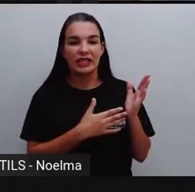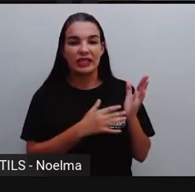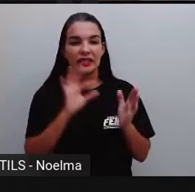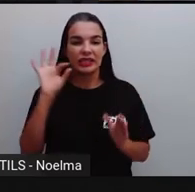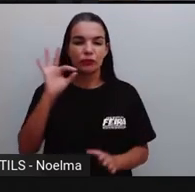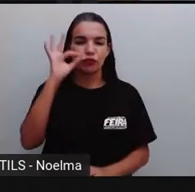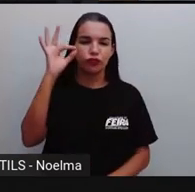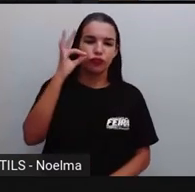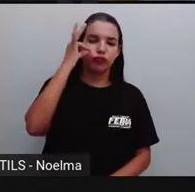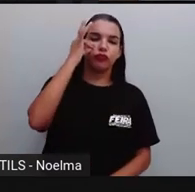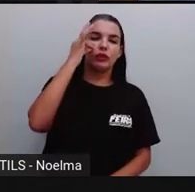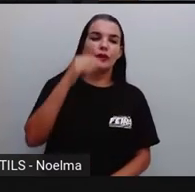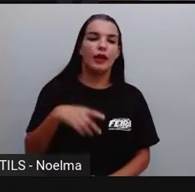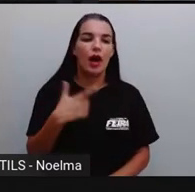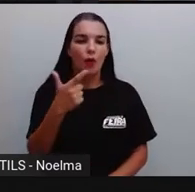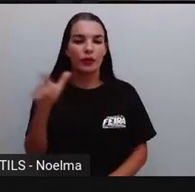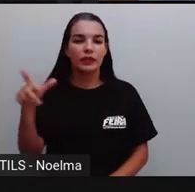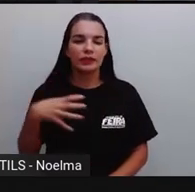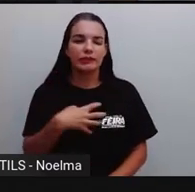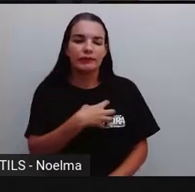Inseto.